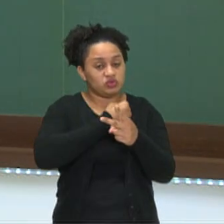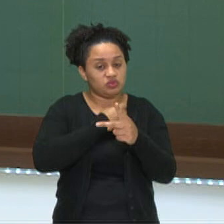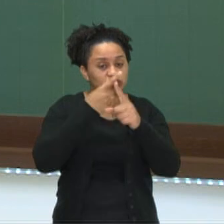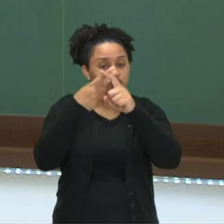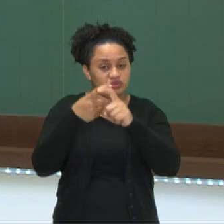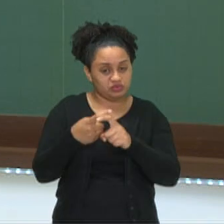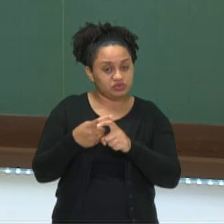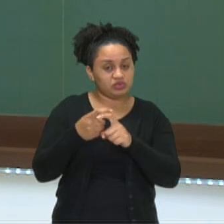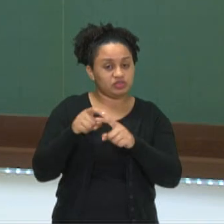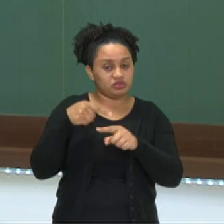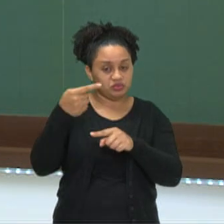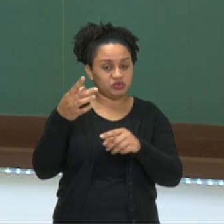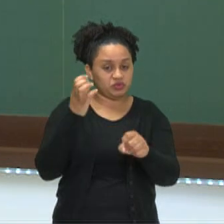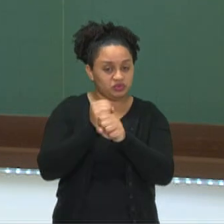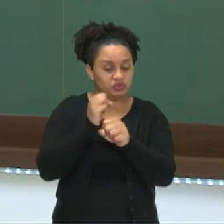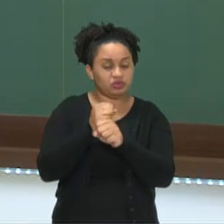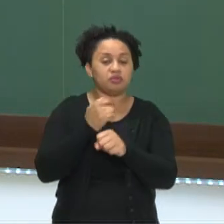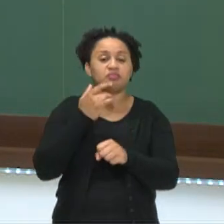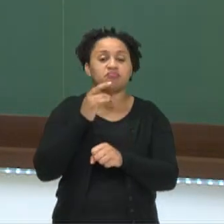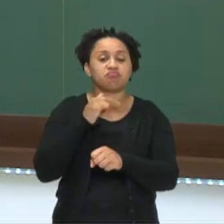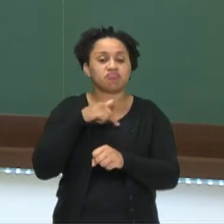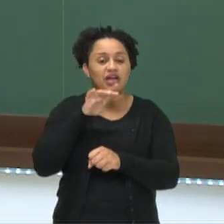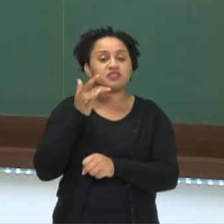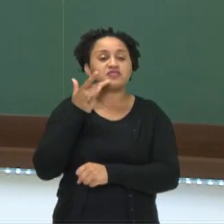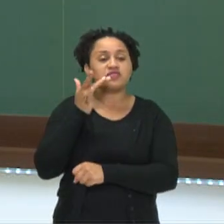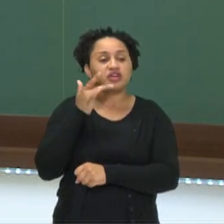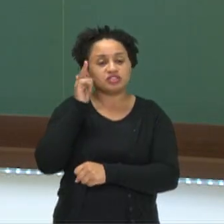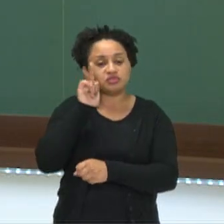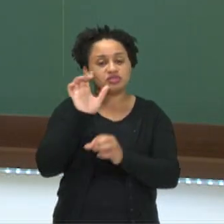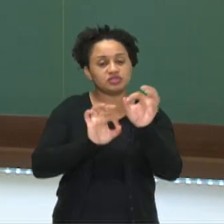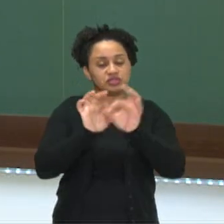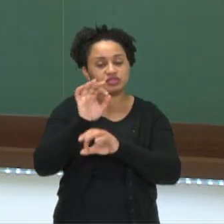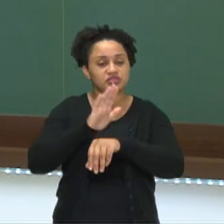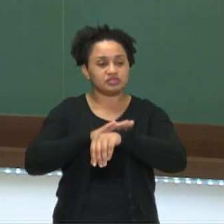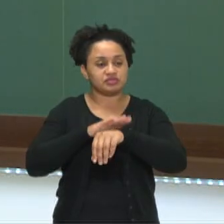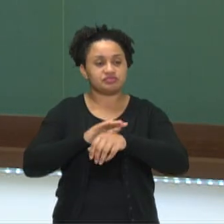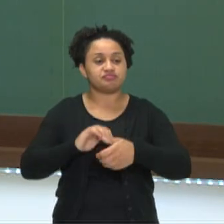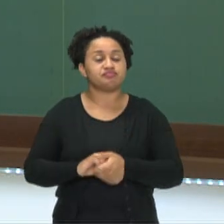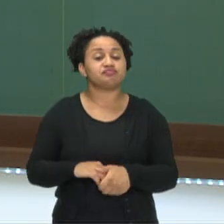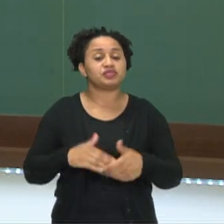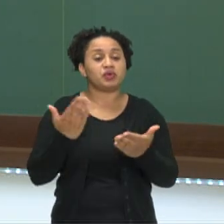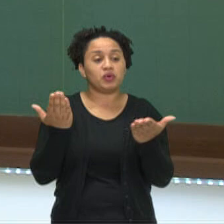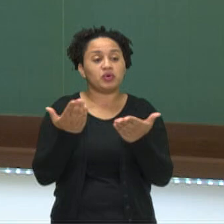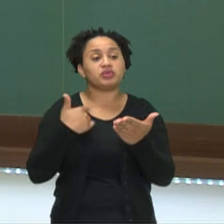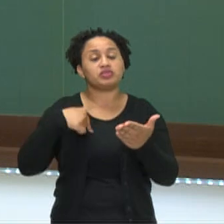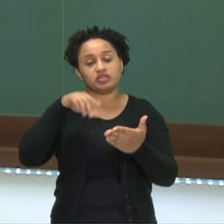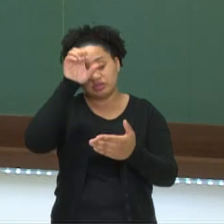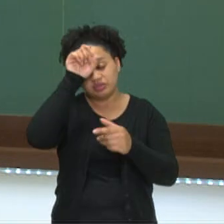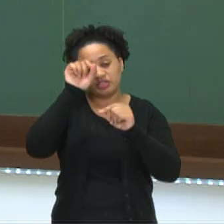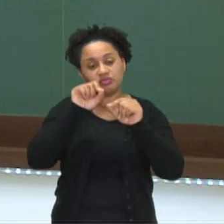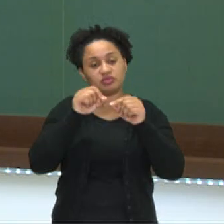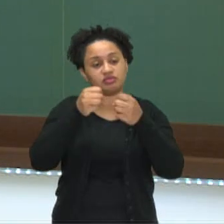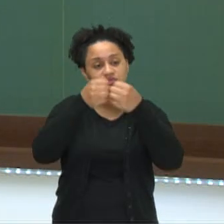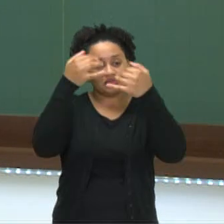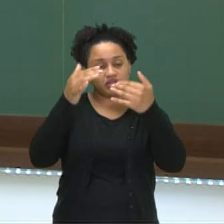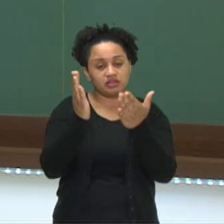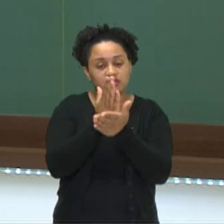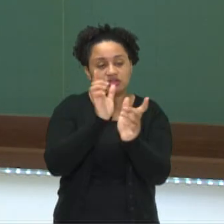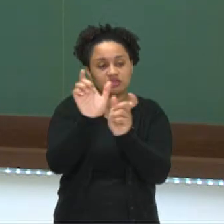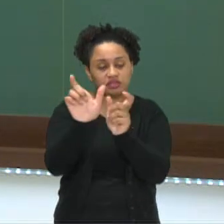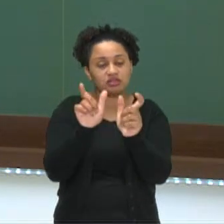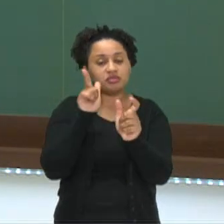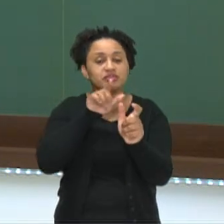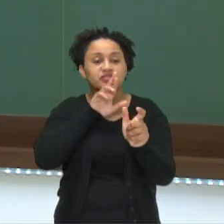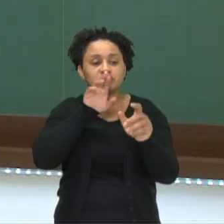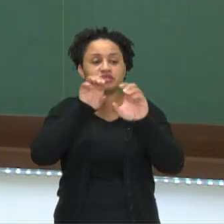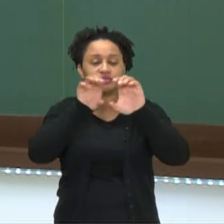e somados. Tá bom? Daí fica mais fácil desmembrar o termo. Então, o que vimos hoje? Fatoração para resolver as equações. Perfeito,